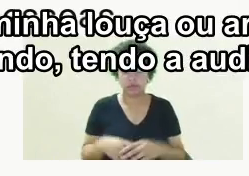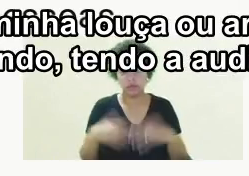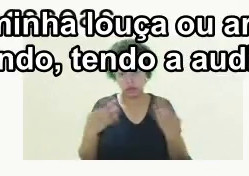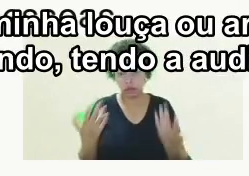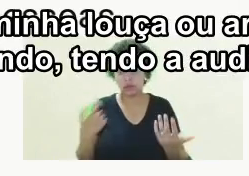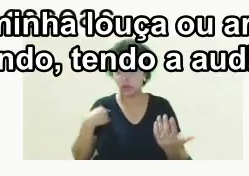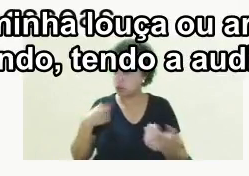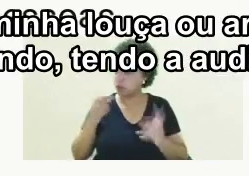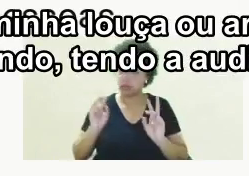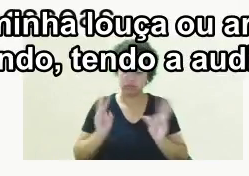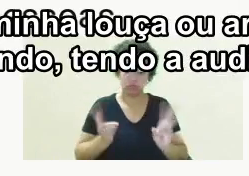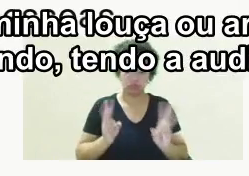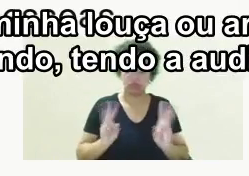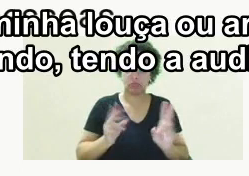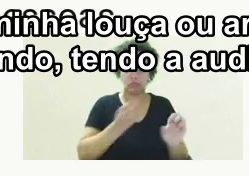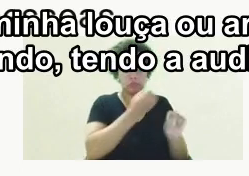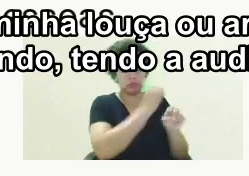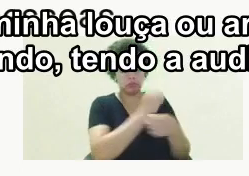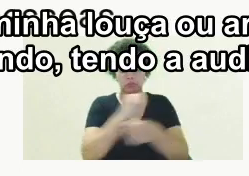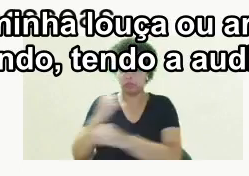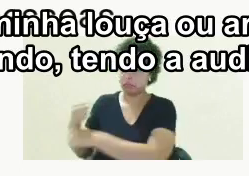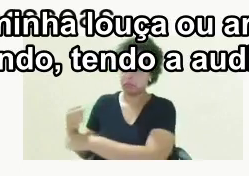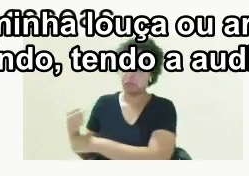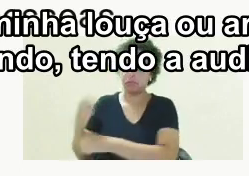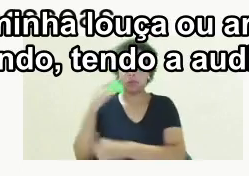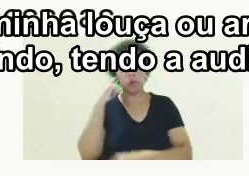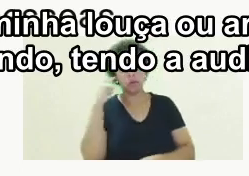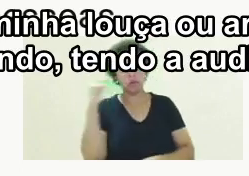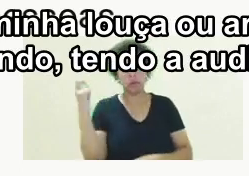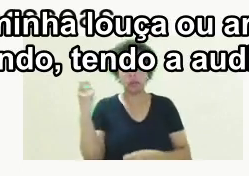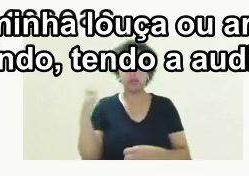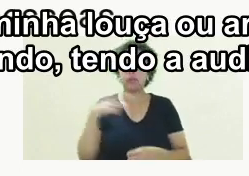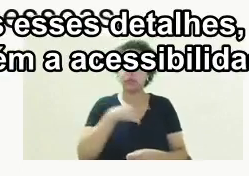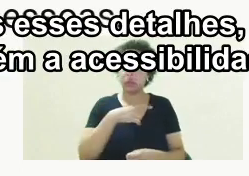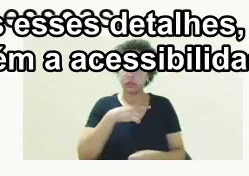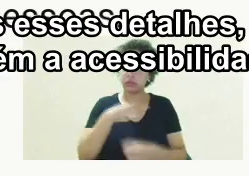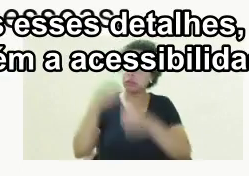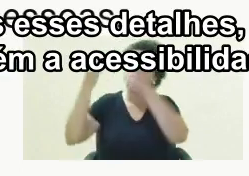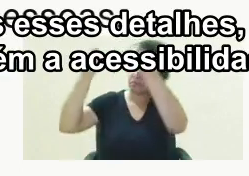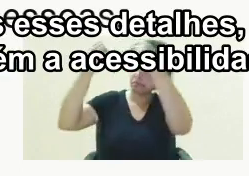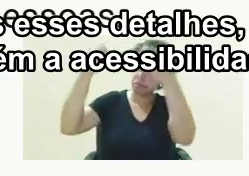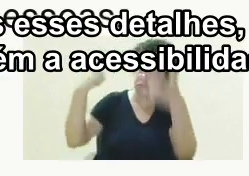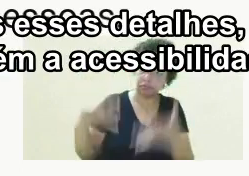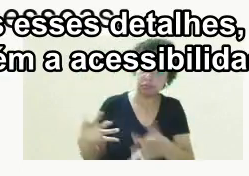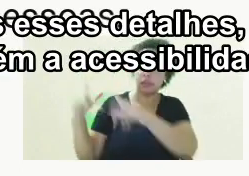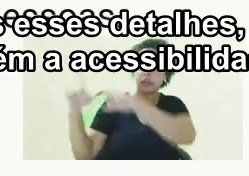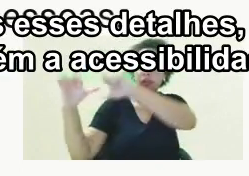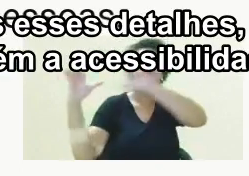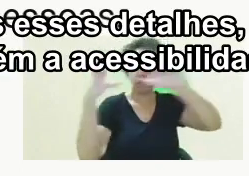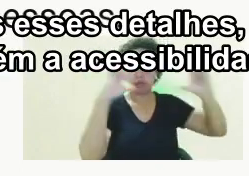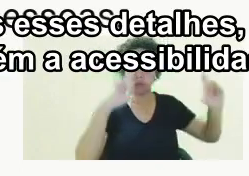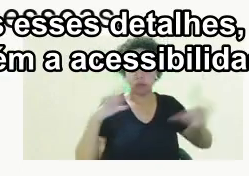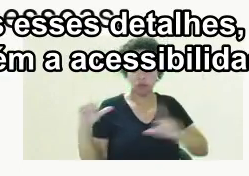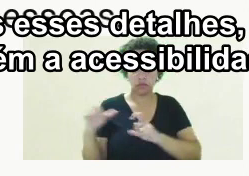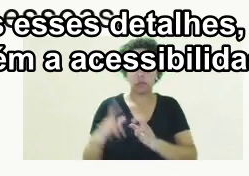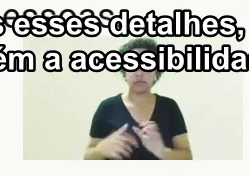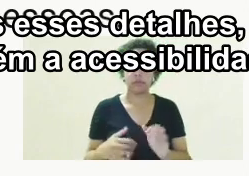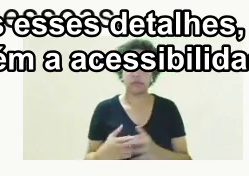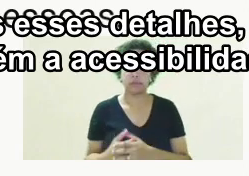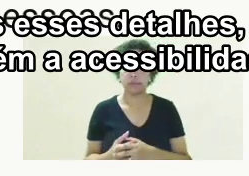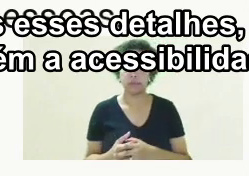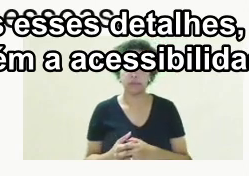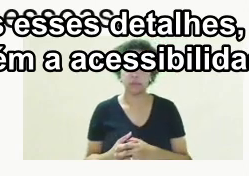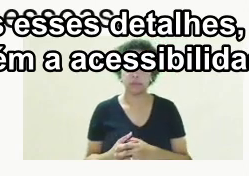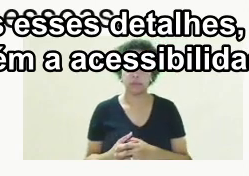minha louça ou arrumar a minha casa enquanto eu estou ouvindo, tendo a audiodescrição ativada, eu vou ter acesso a todos esses detalhes. Então, é uma maneira